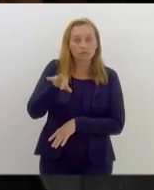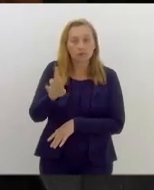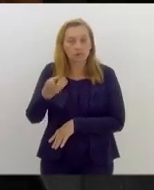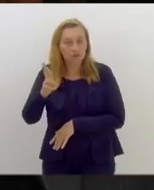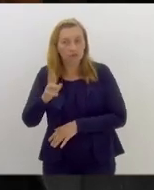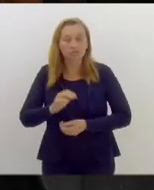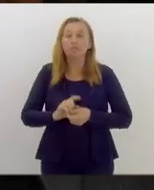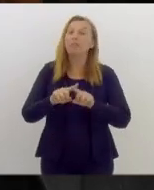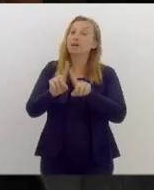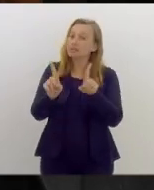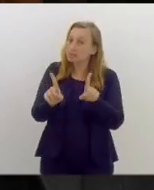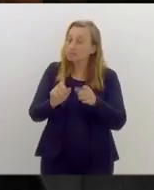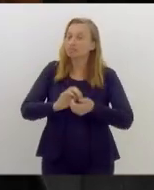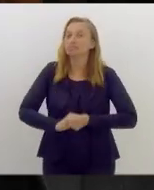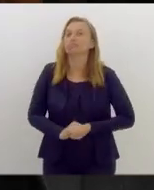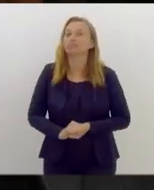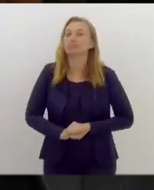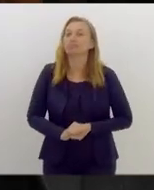reais. Mas